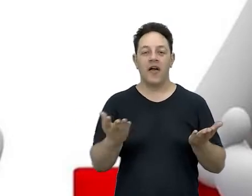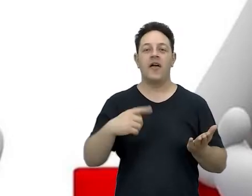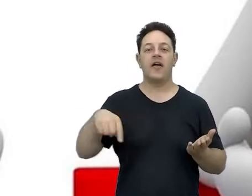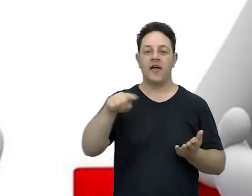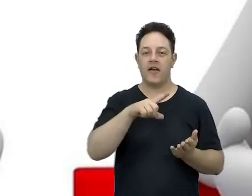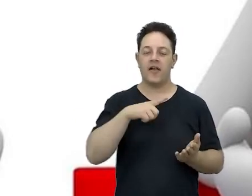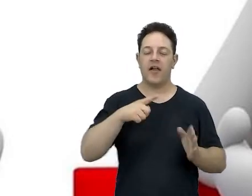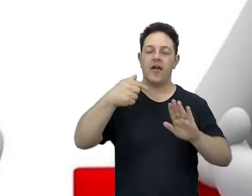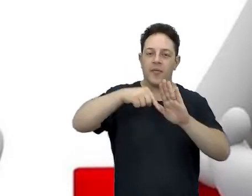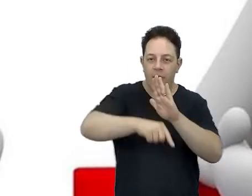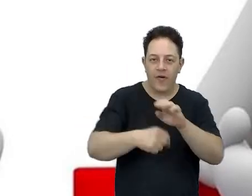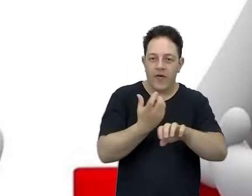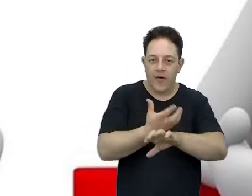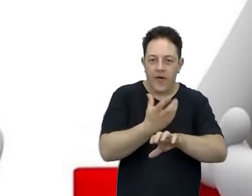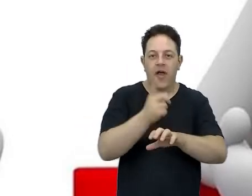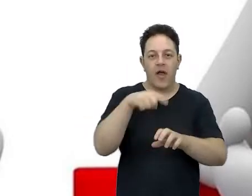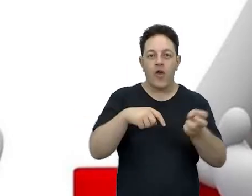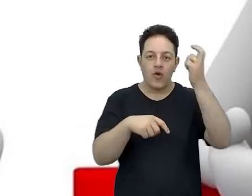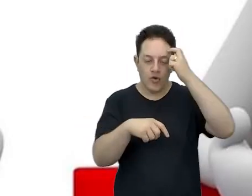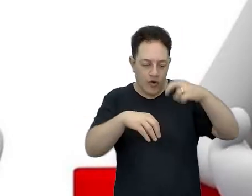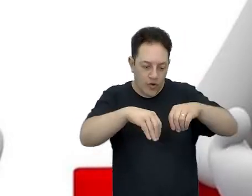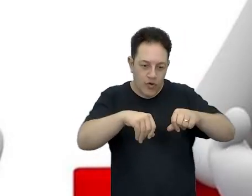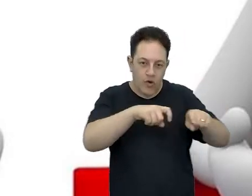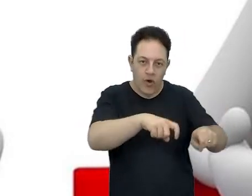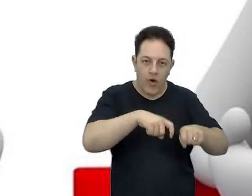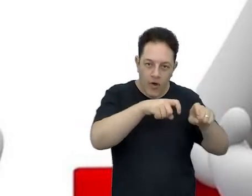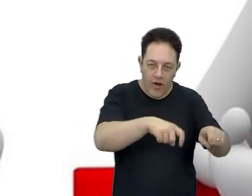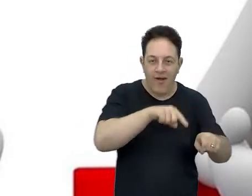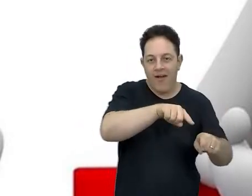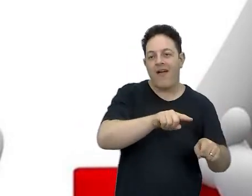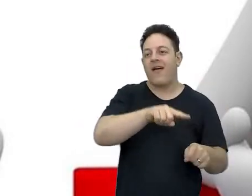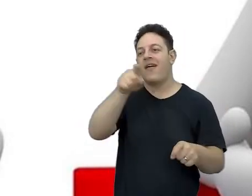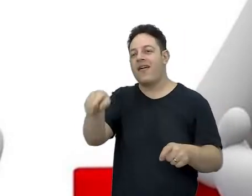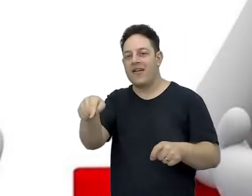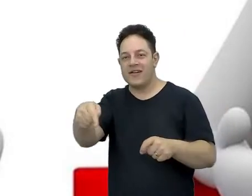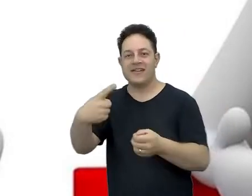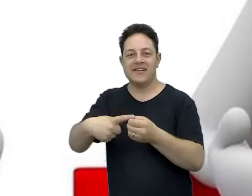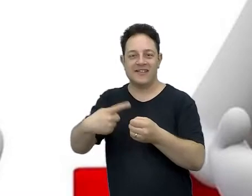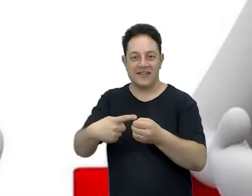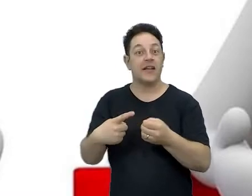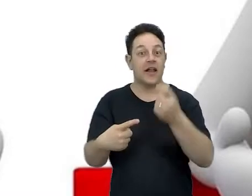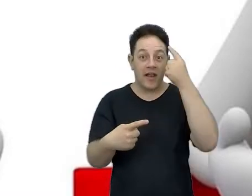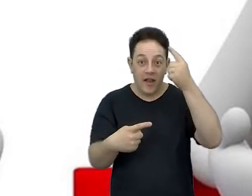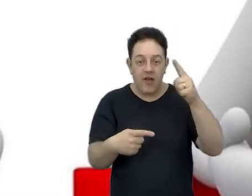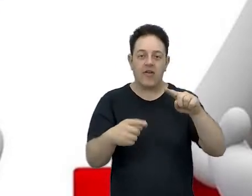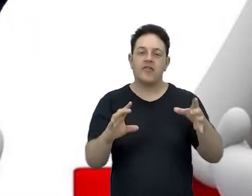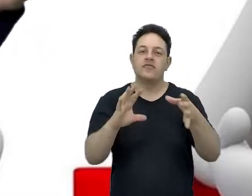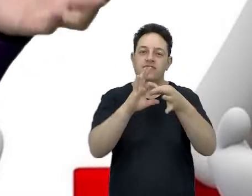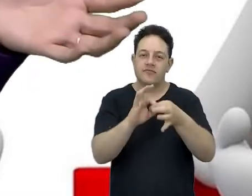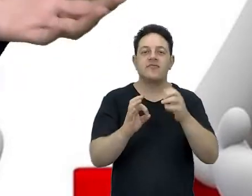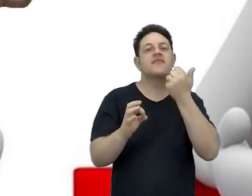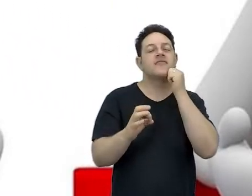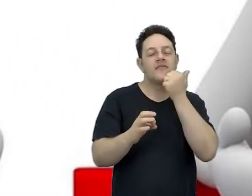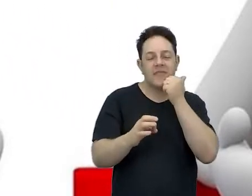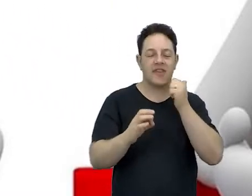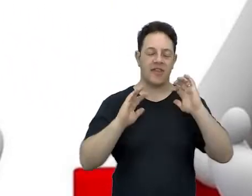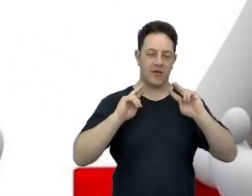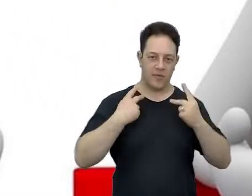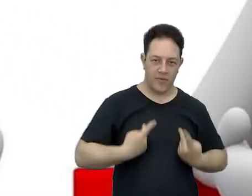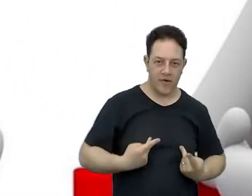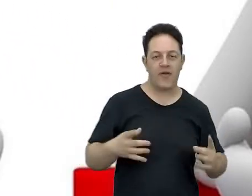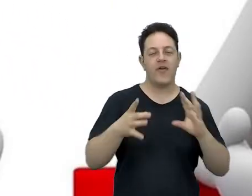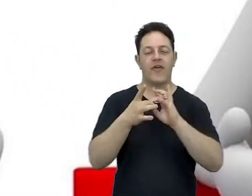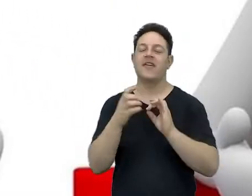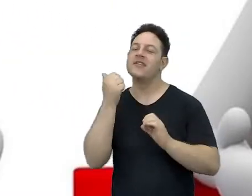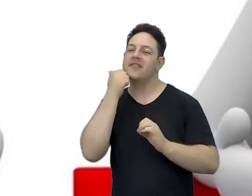no aprofundamento à cultura do solo do campo à cidade, com aquele aprofundamento que integra as ciências das humanas com as ciências